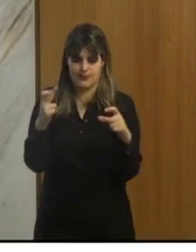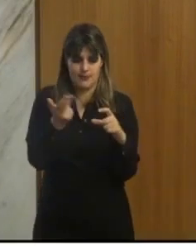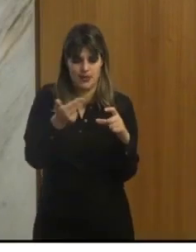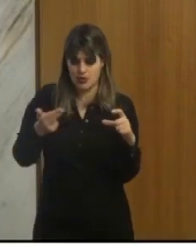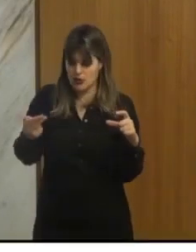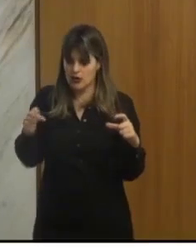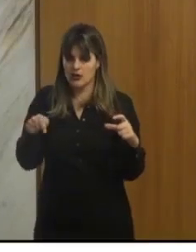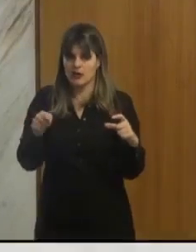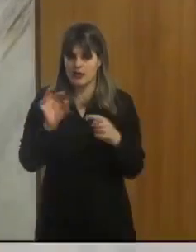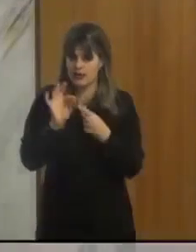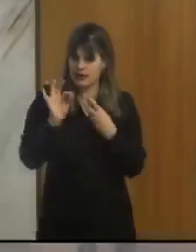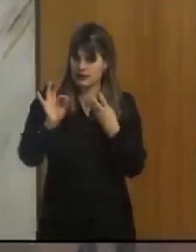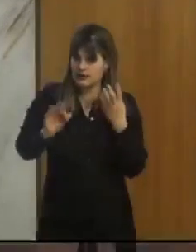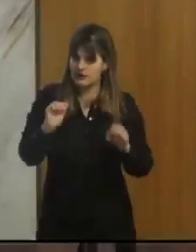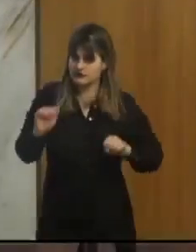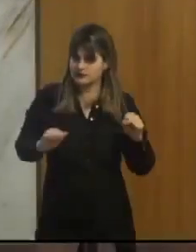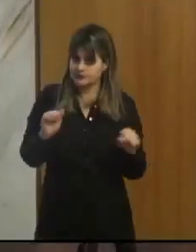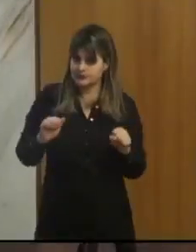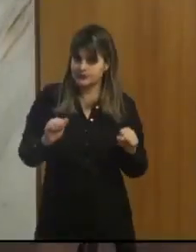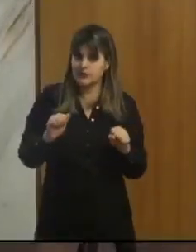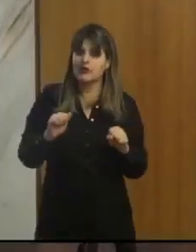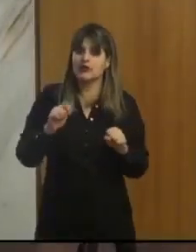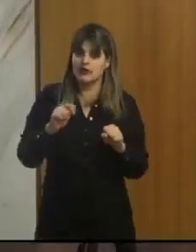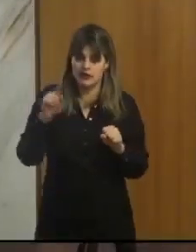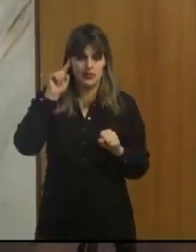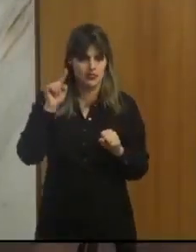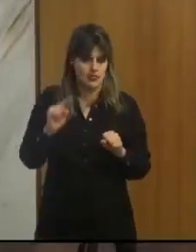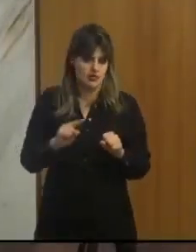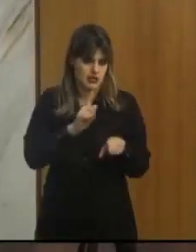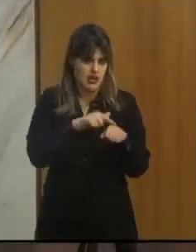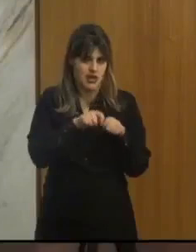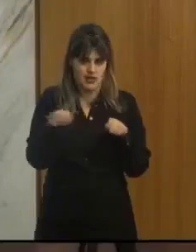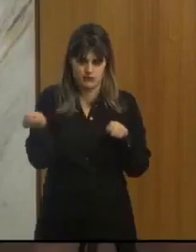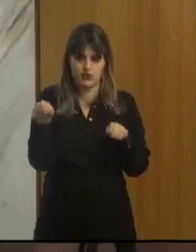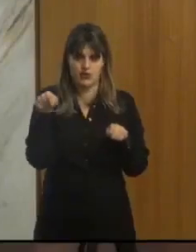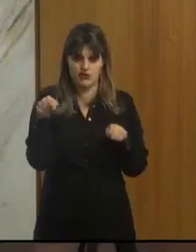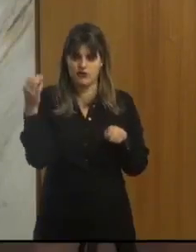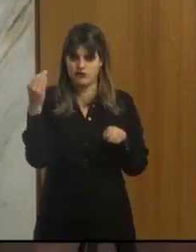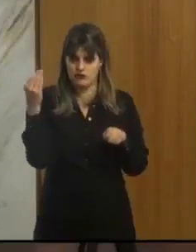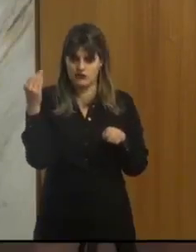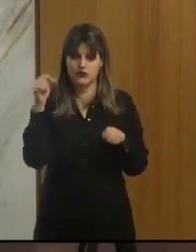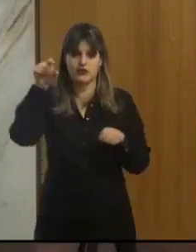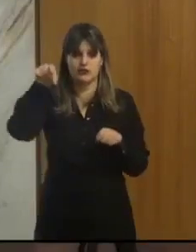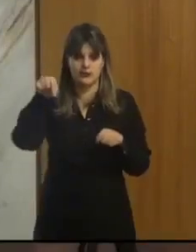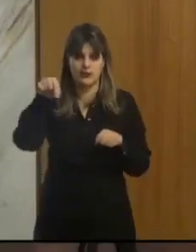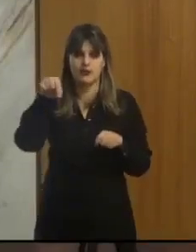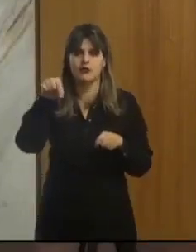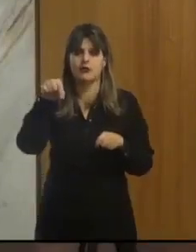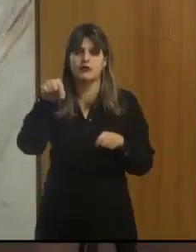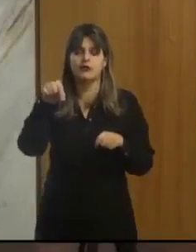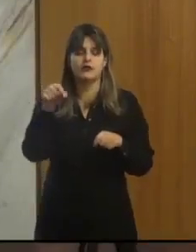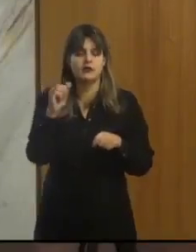características muito específicas e que se podem datar desta época, e assim como a identificação de